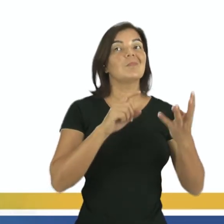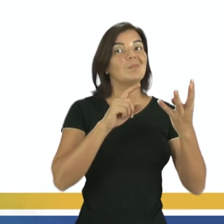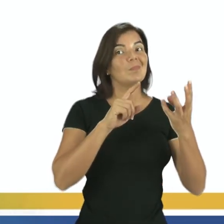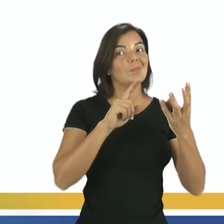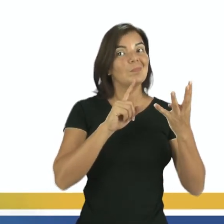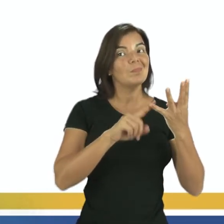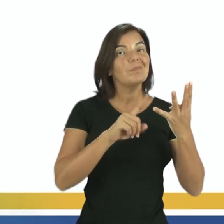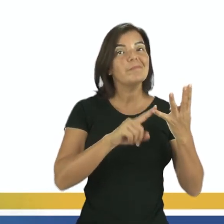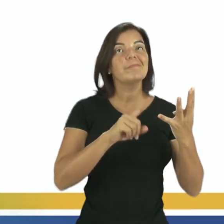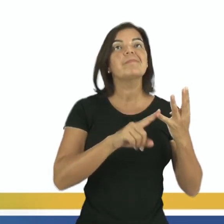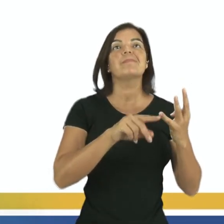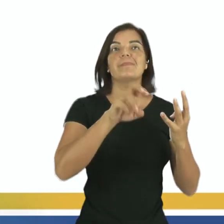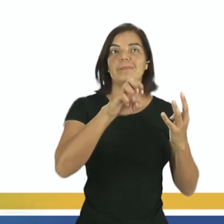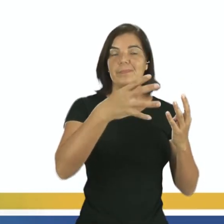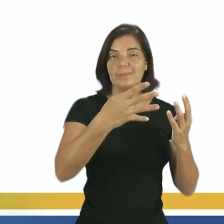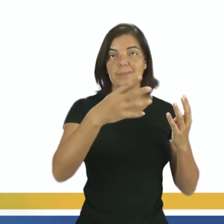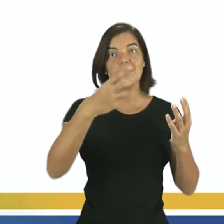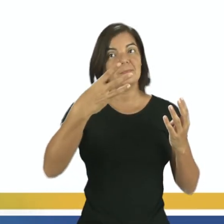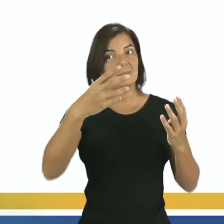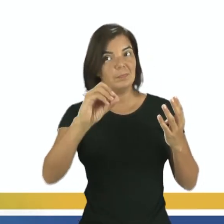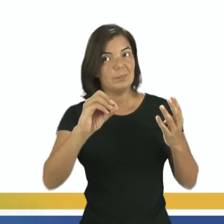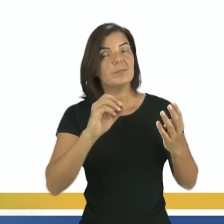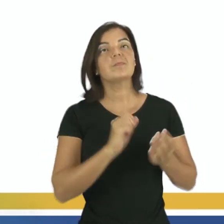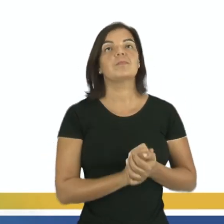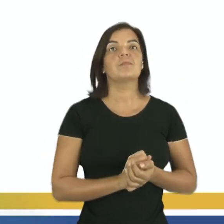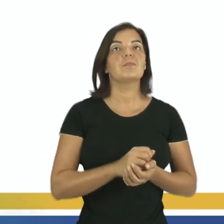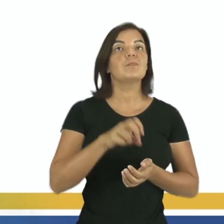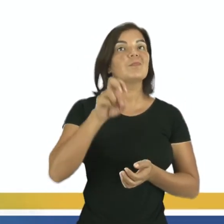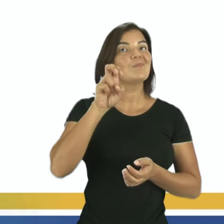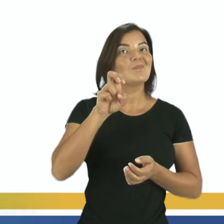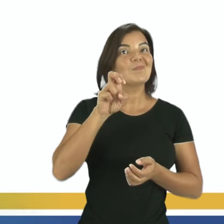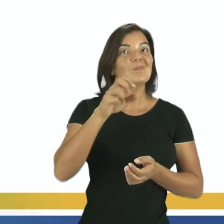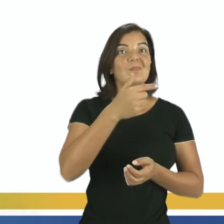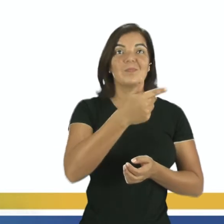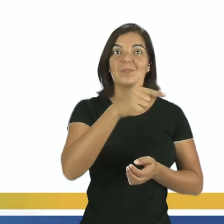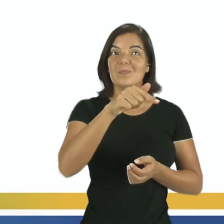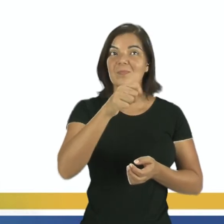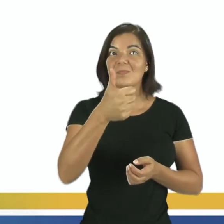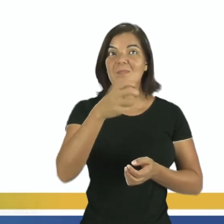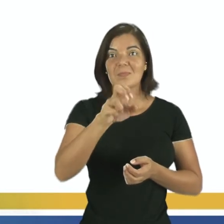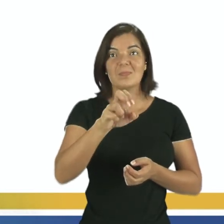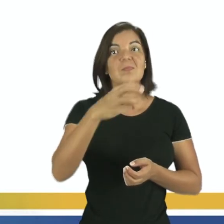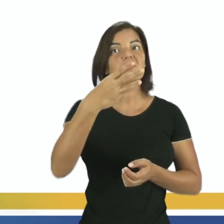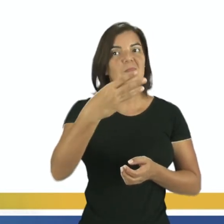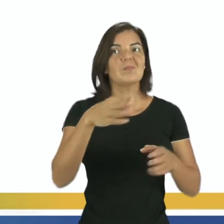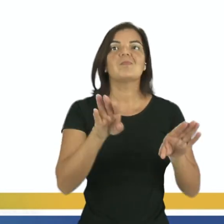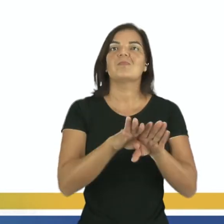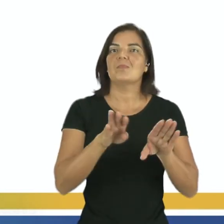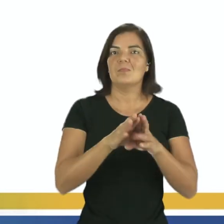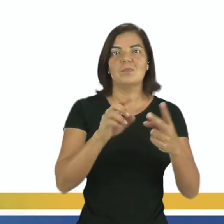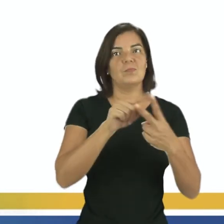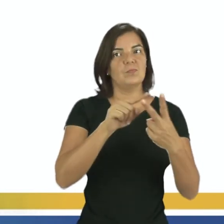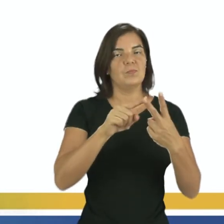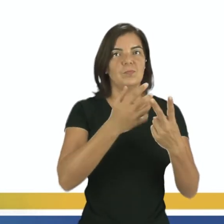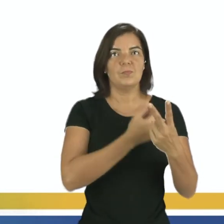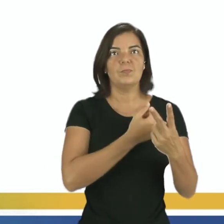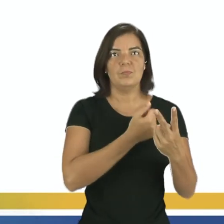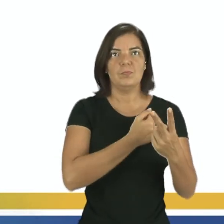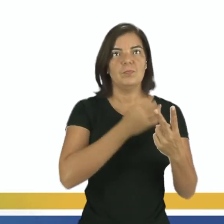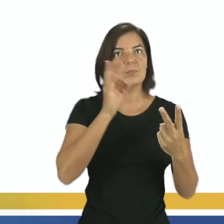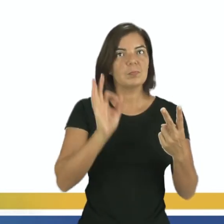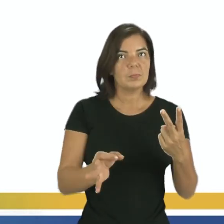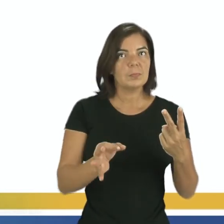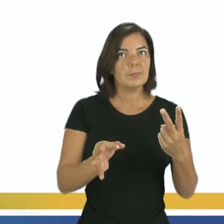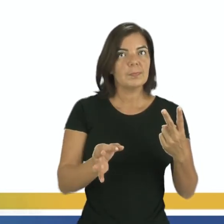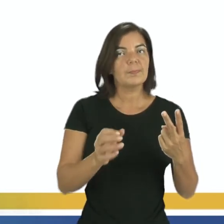quarta linha, também divide 54 e 30. Na quinta linha, 27 e 15. O 3 também divide esses dois números,